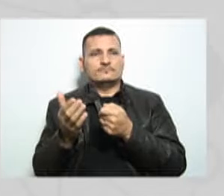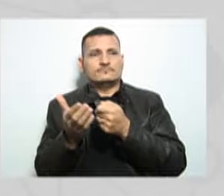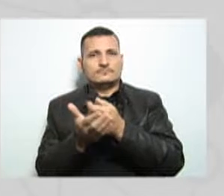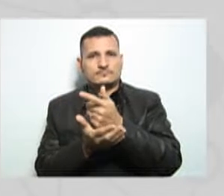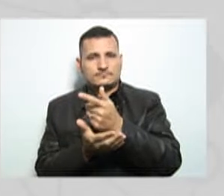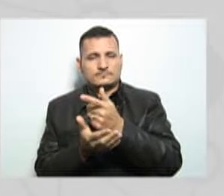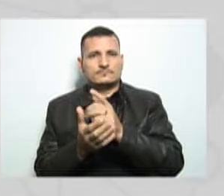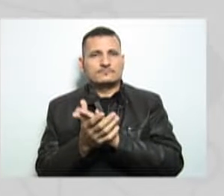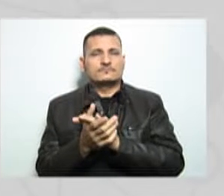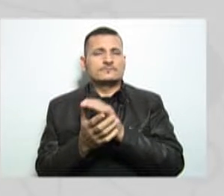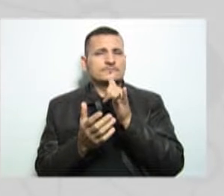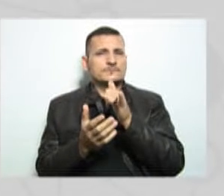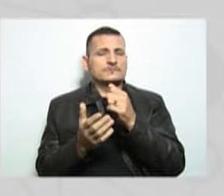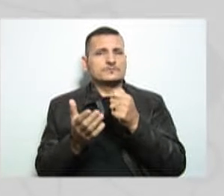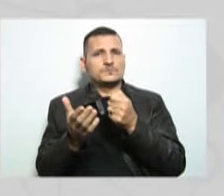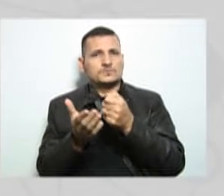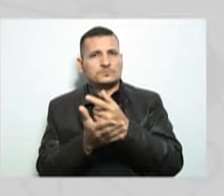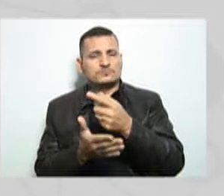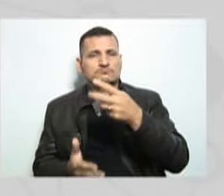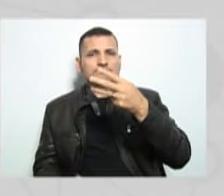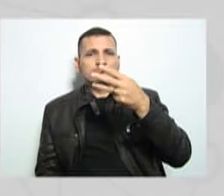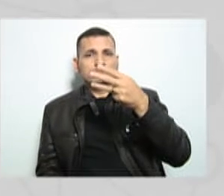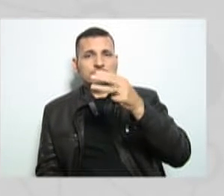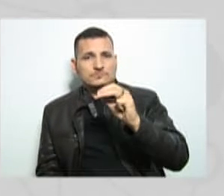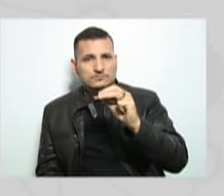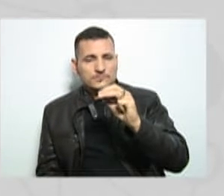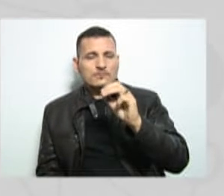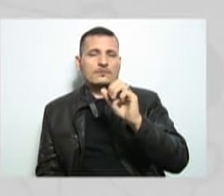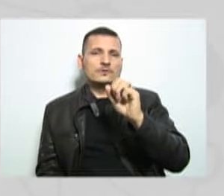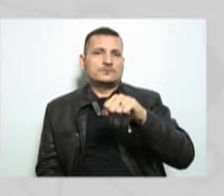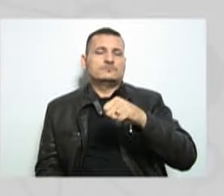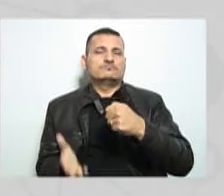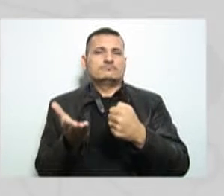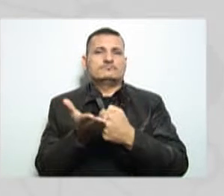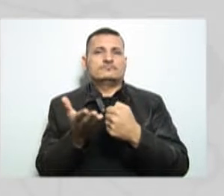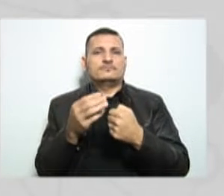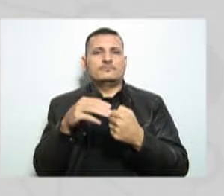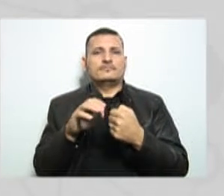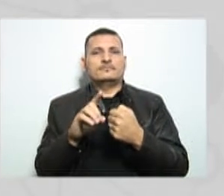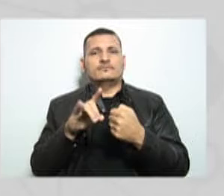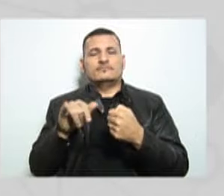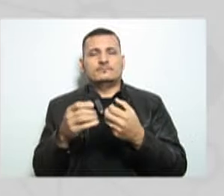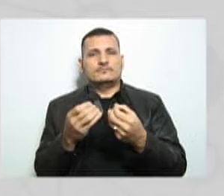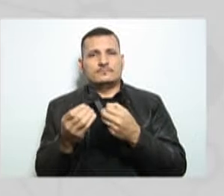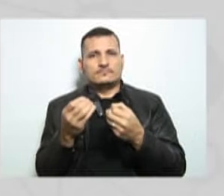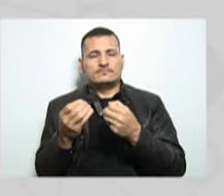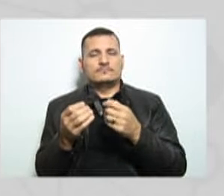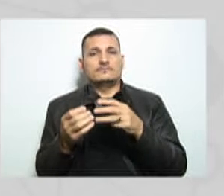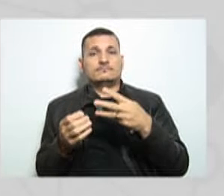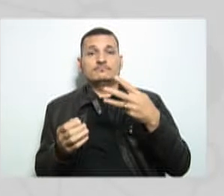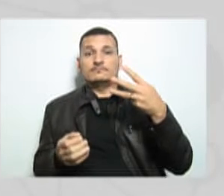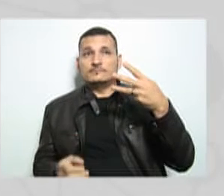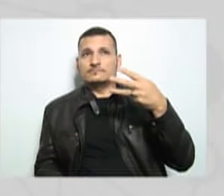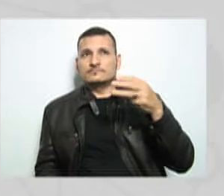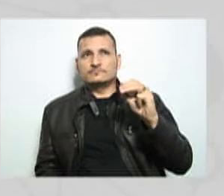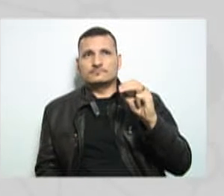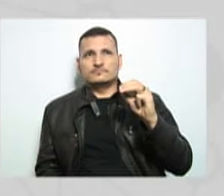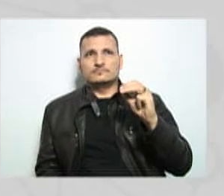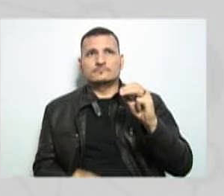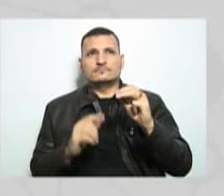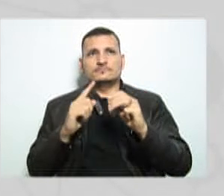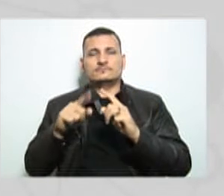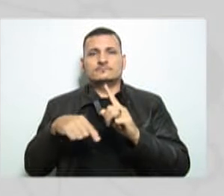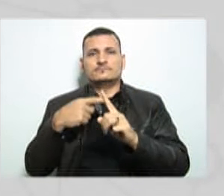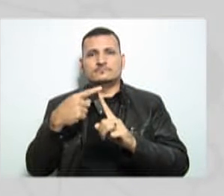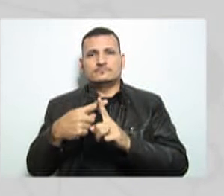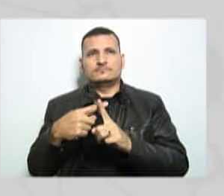eu faço a compra de 30, aí sim eu vou fazer a minha média. O que eu vou fazer? Eu vou somar os 30 que eu tenho, mais